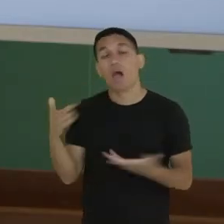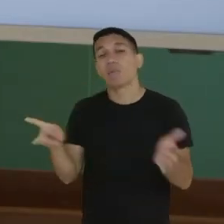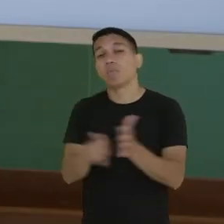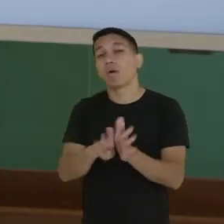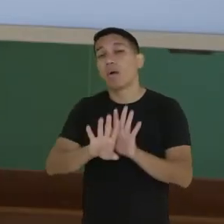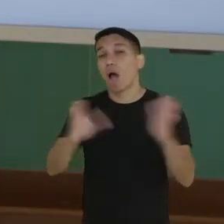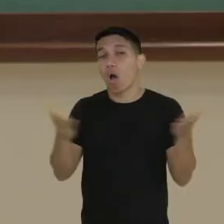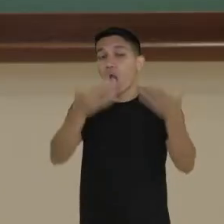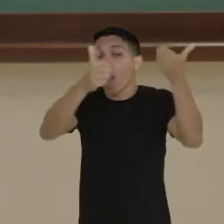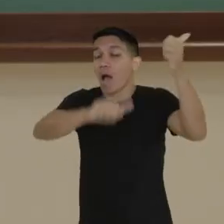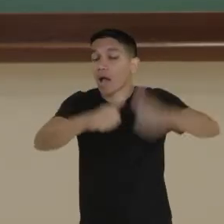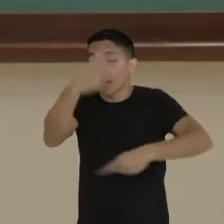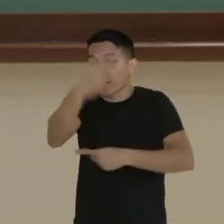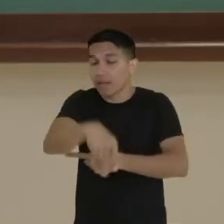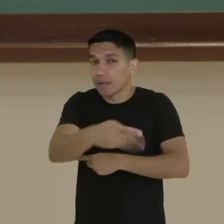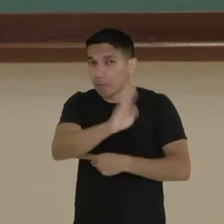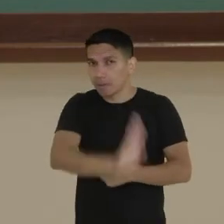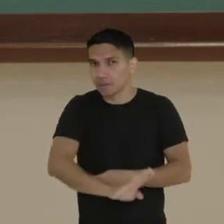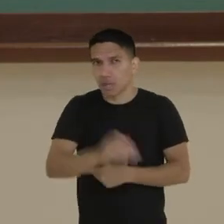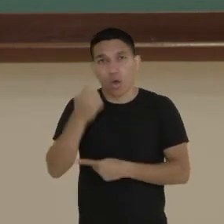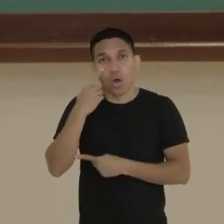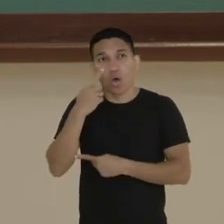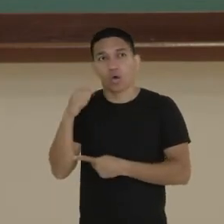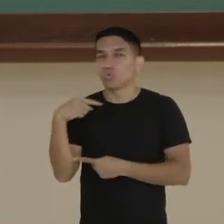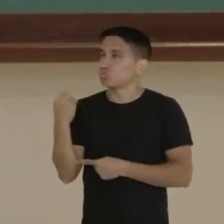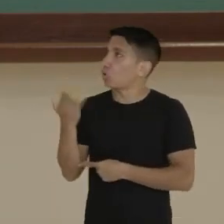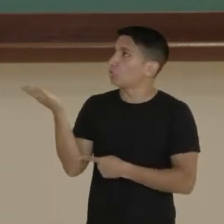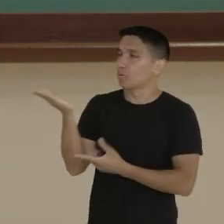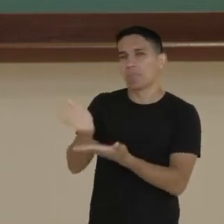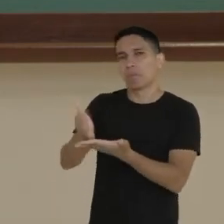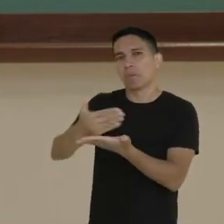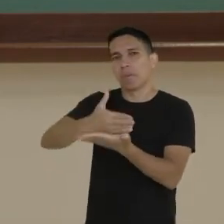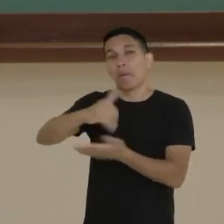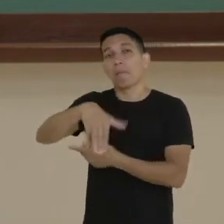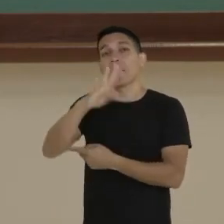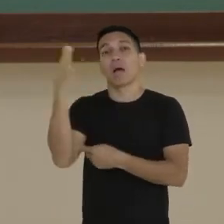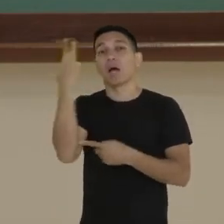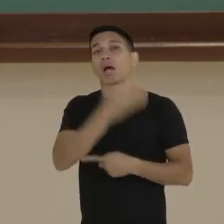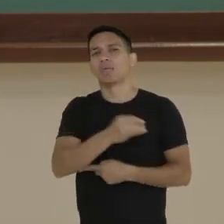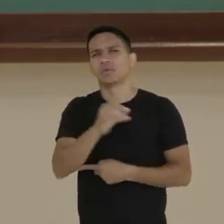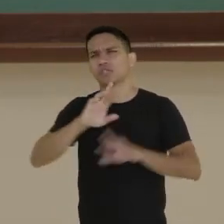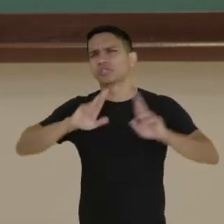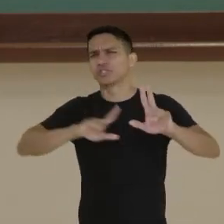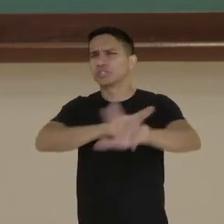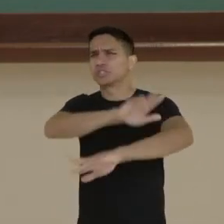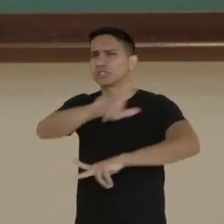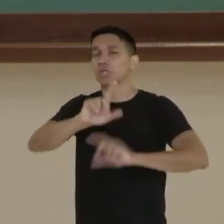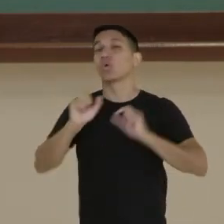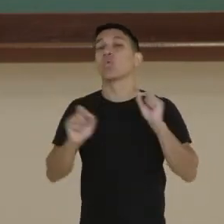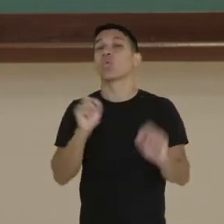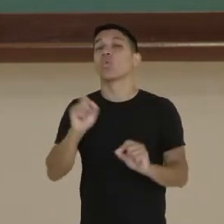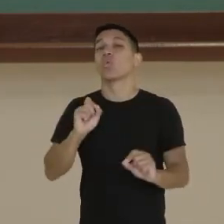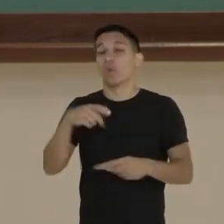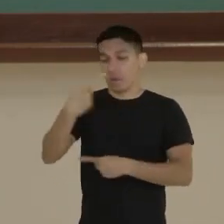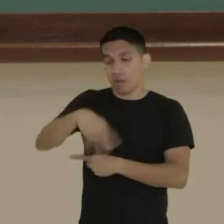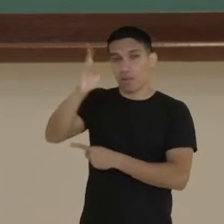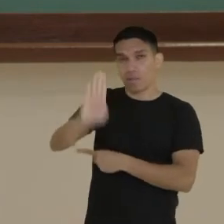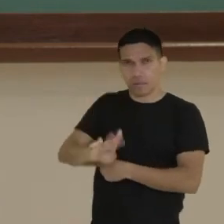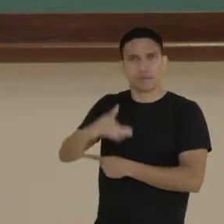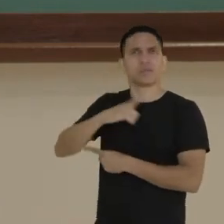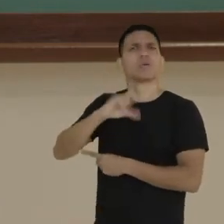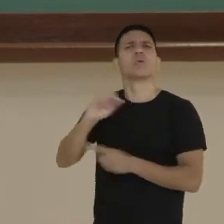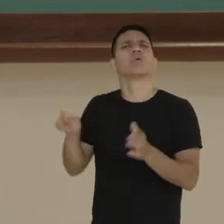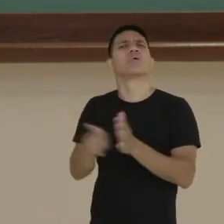brasileira. Vejam que o nosso gráfico aqui está mais bonitinho, né? Veja que ele já é um pouco diferente. O Brasil, inclusive,